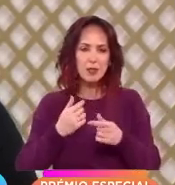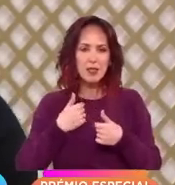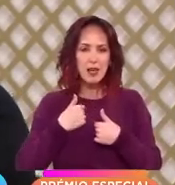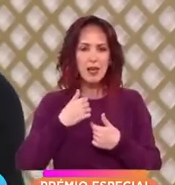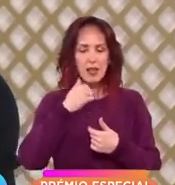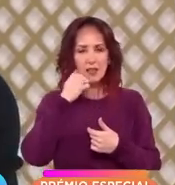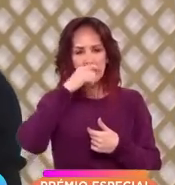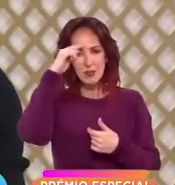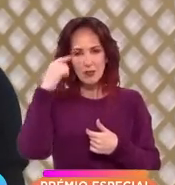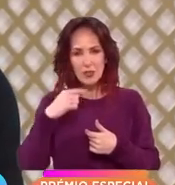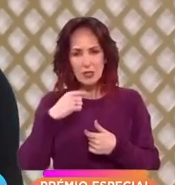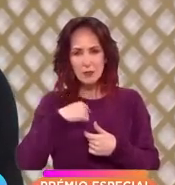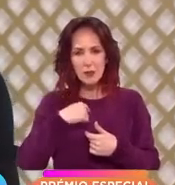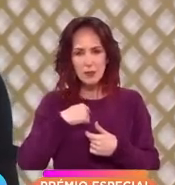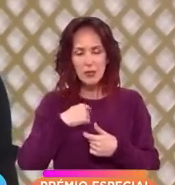está a custar bastante